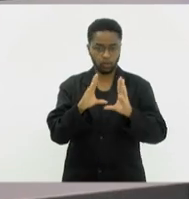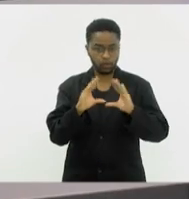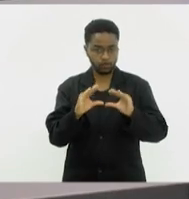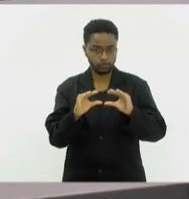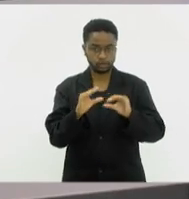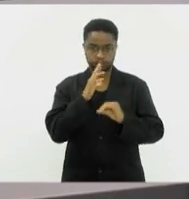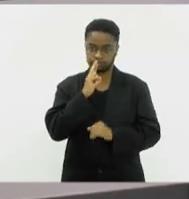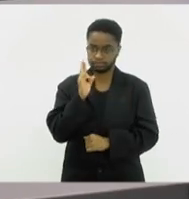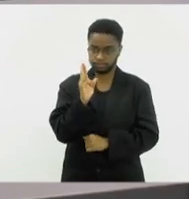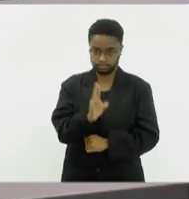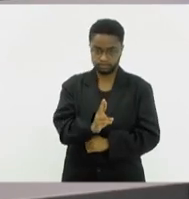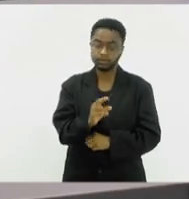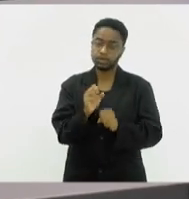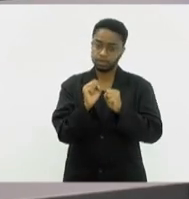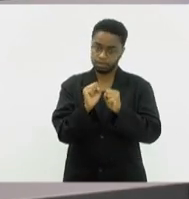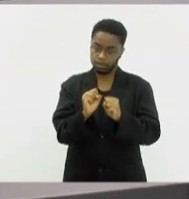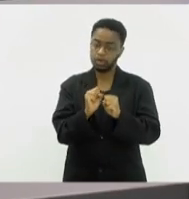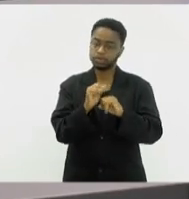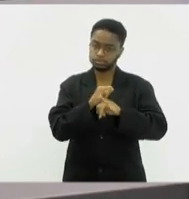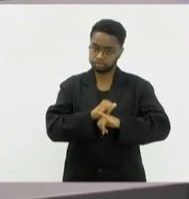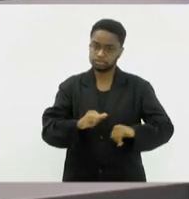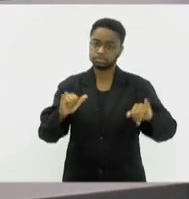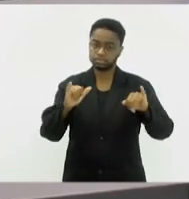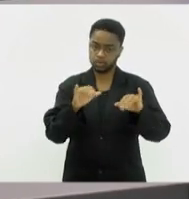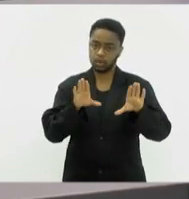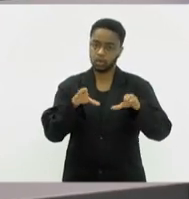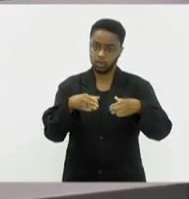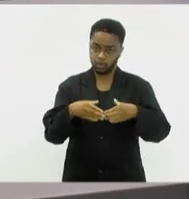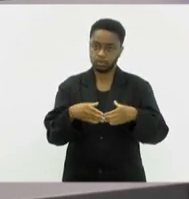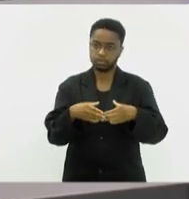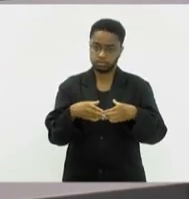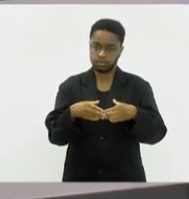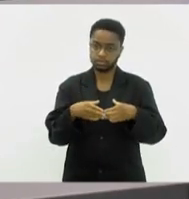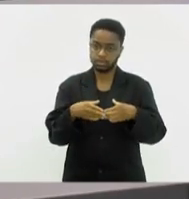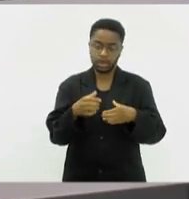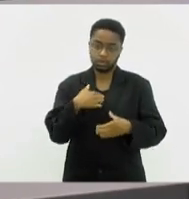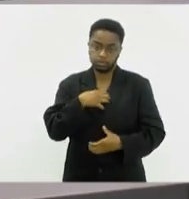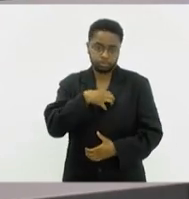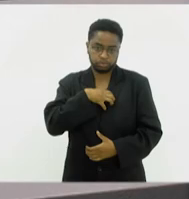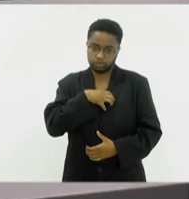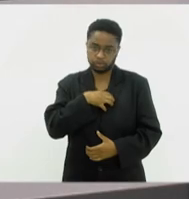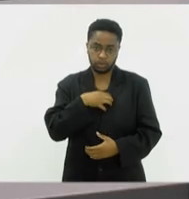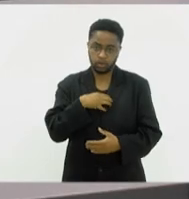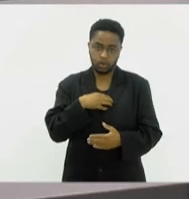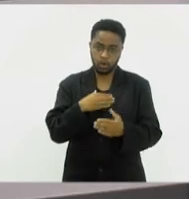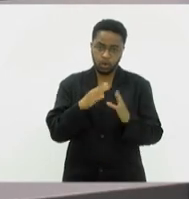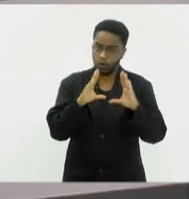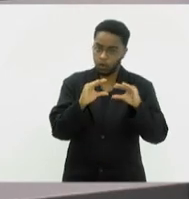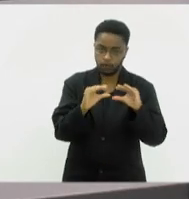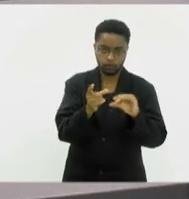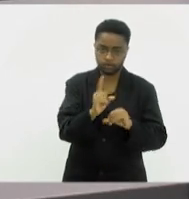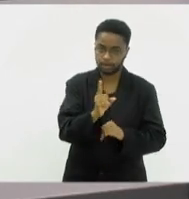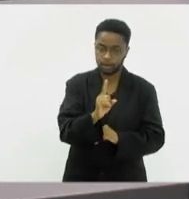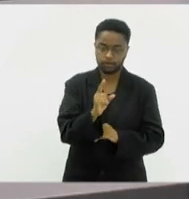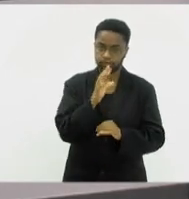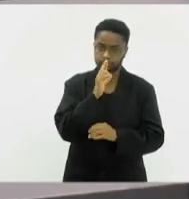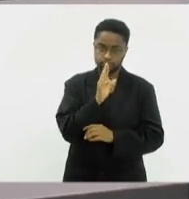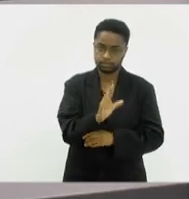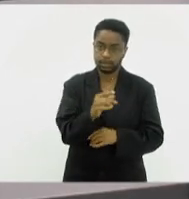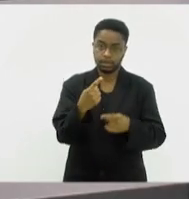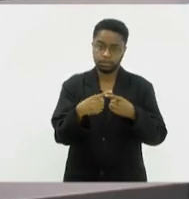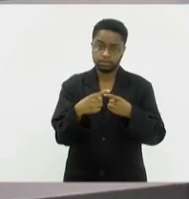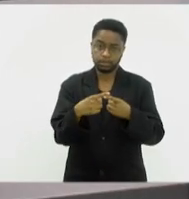responder, pode falar para a comissão. É, não me sinto confortável de estar respondendo isso. Eu me sinto,